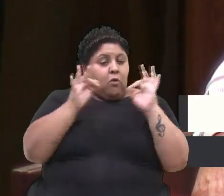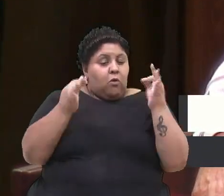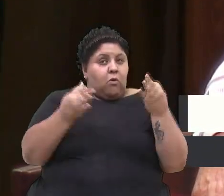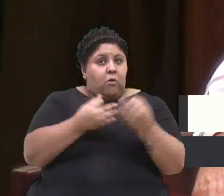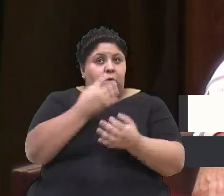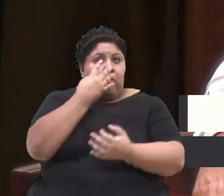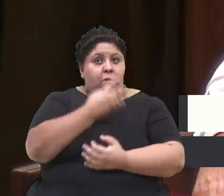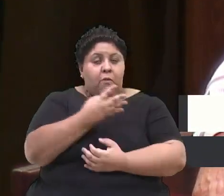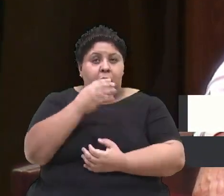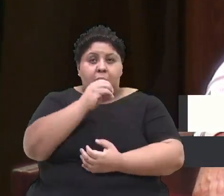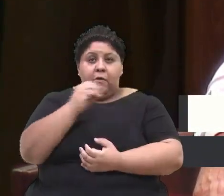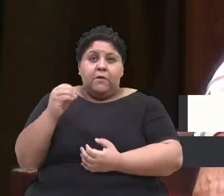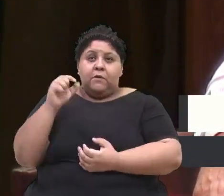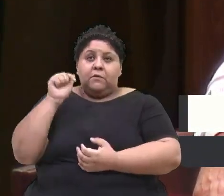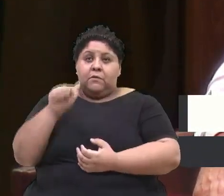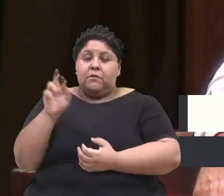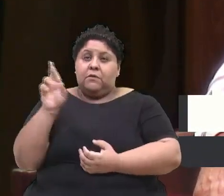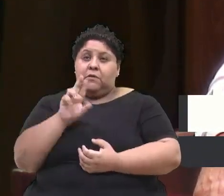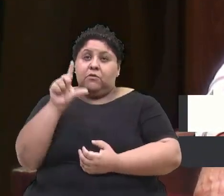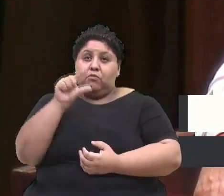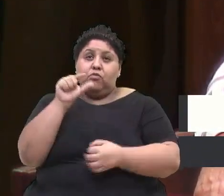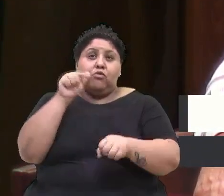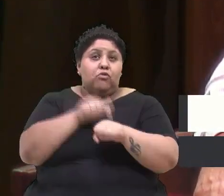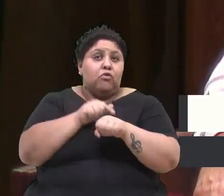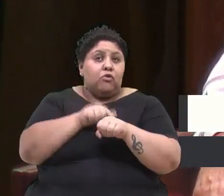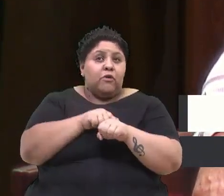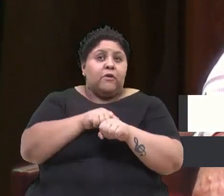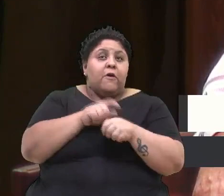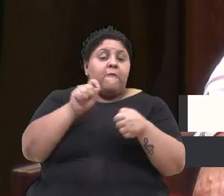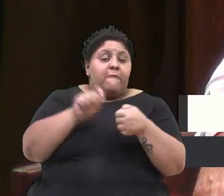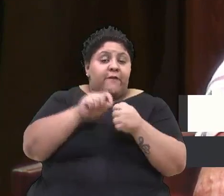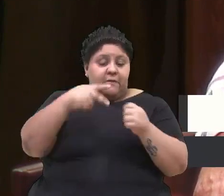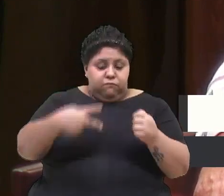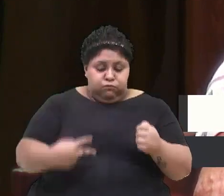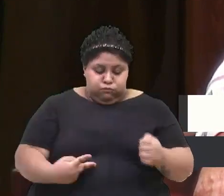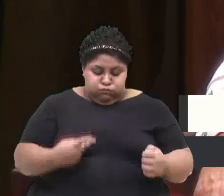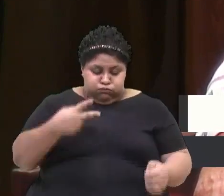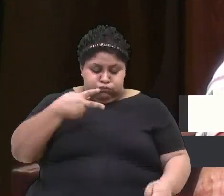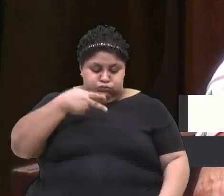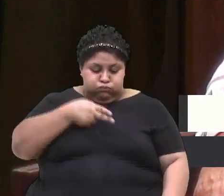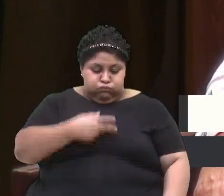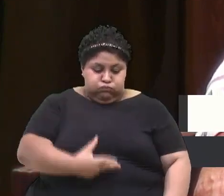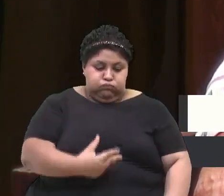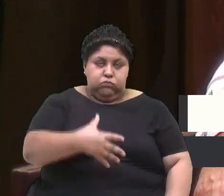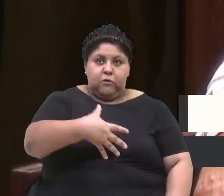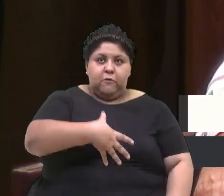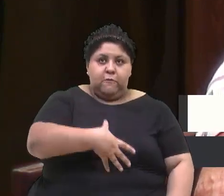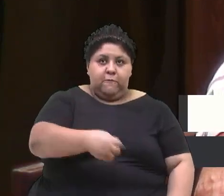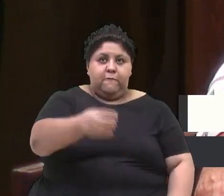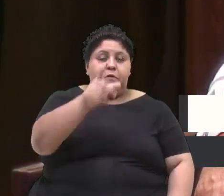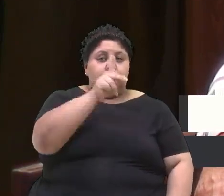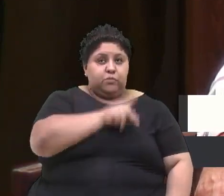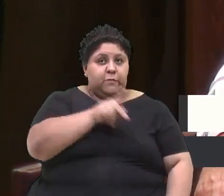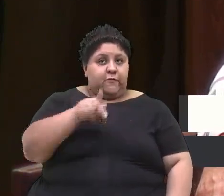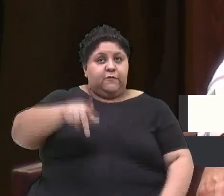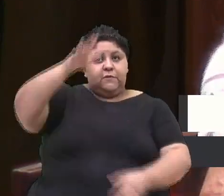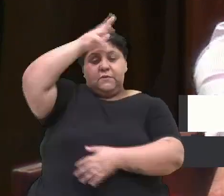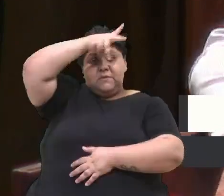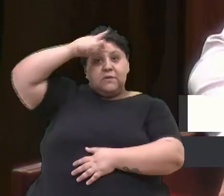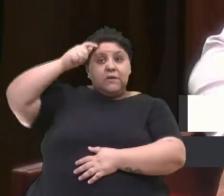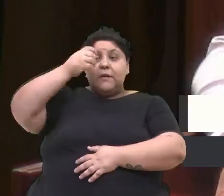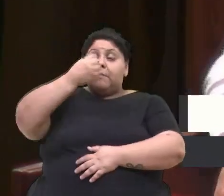mil, né, em pouco tempo, e o menino fez a cirurgia, é filho de uma colega professora do município, e ele está